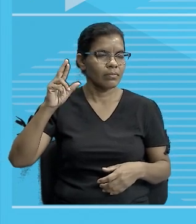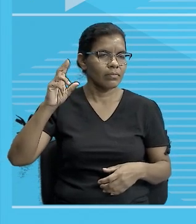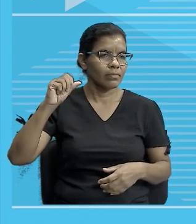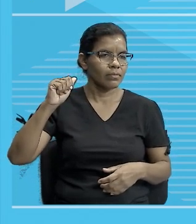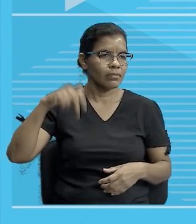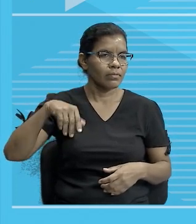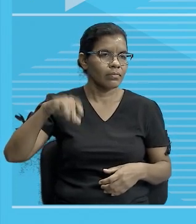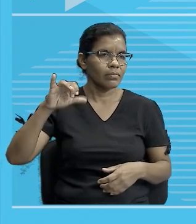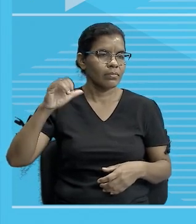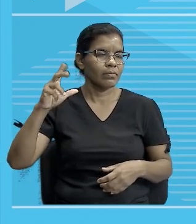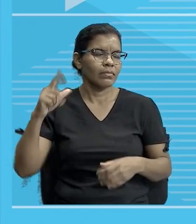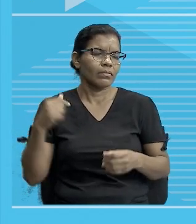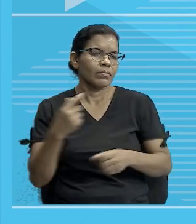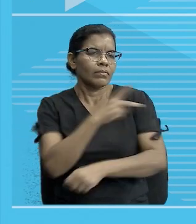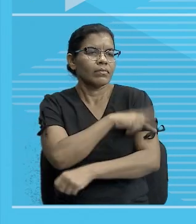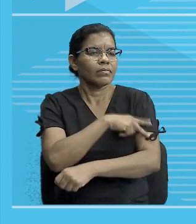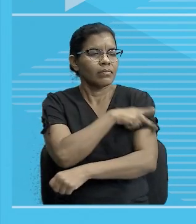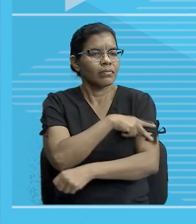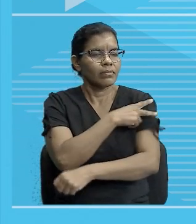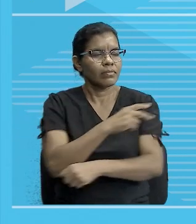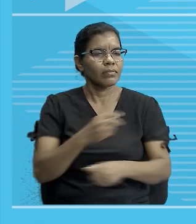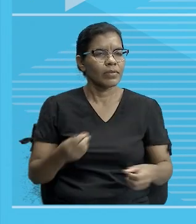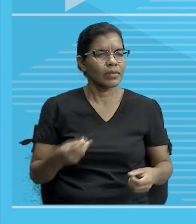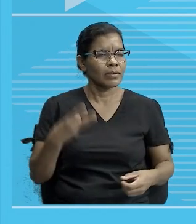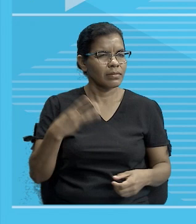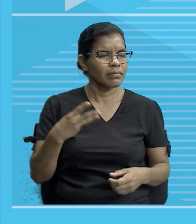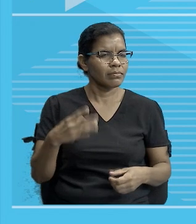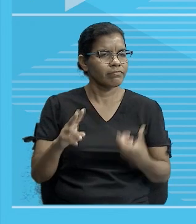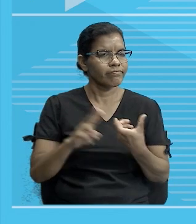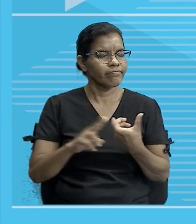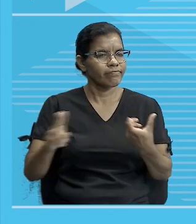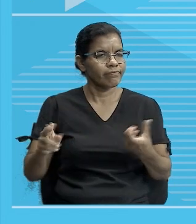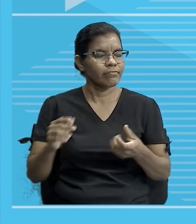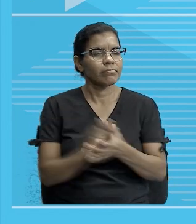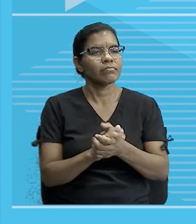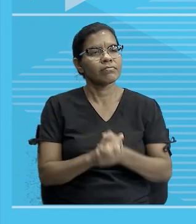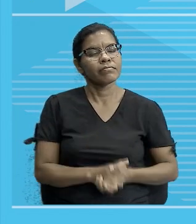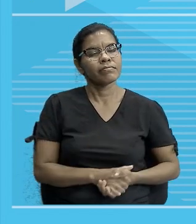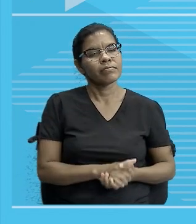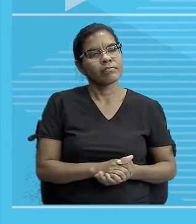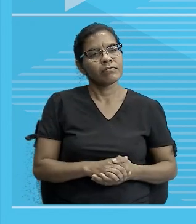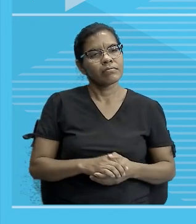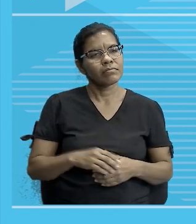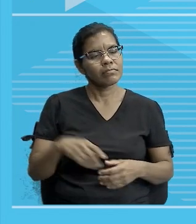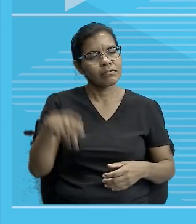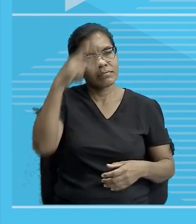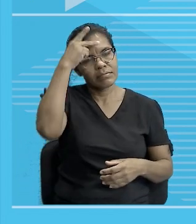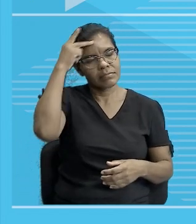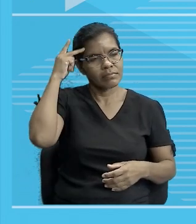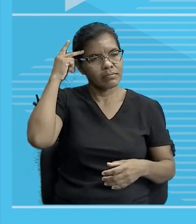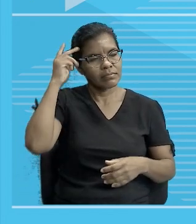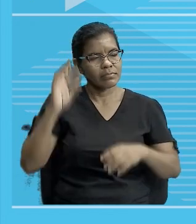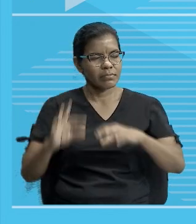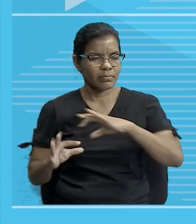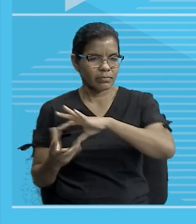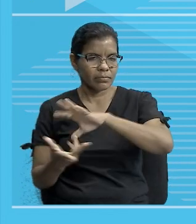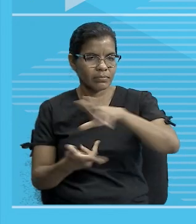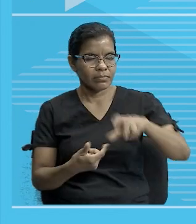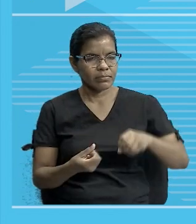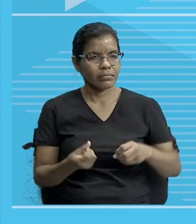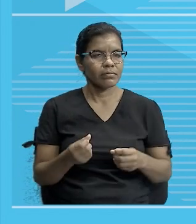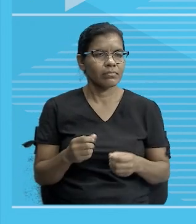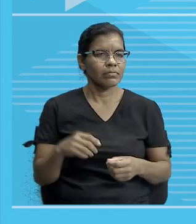Como essas três palavrinhas ainda são muito caras para muitas pessoas no mundo, né? Liberdade,